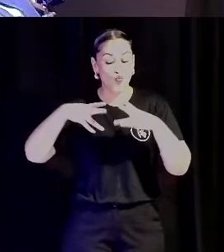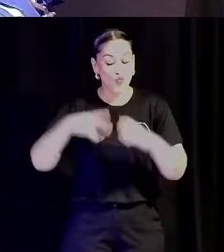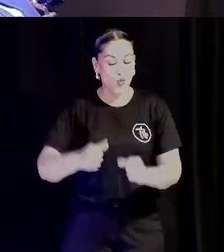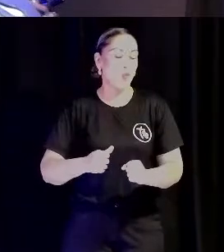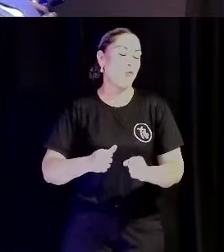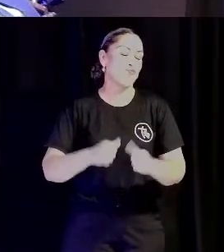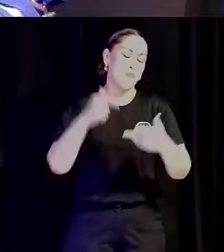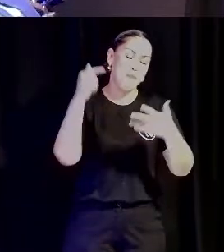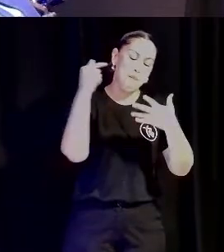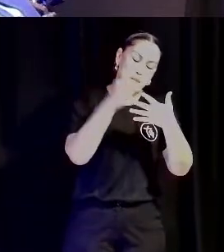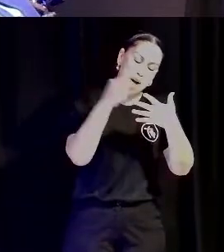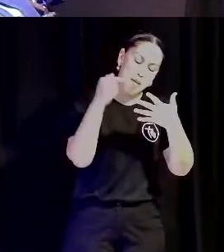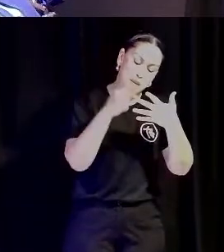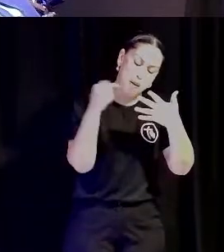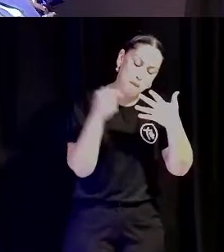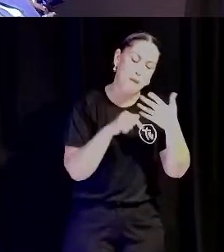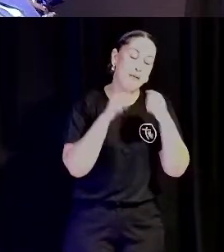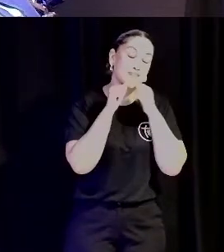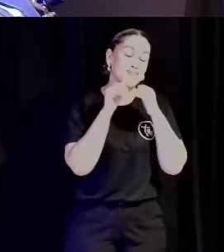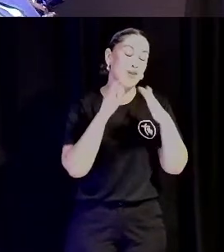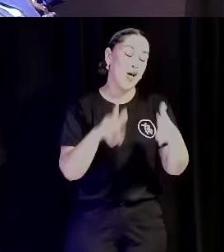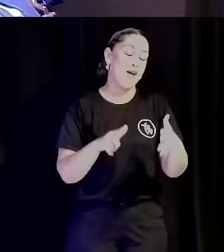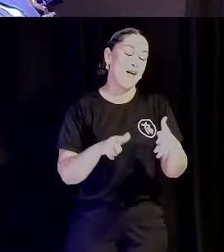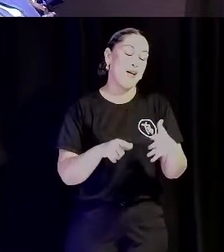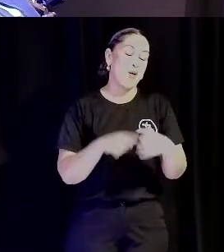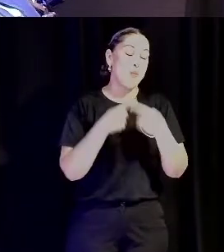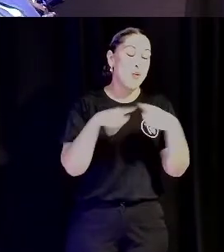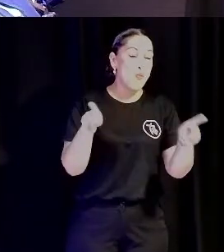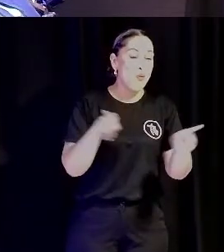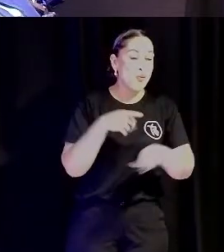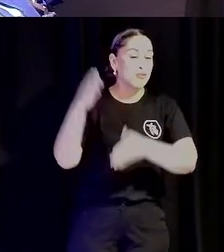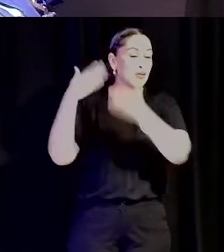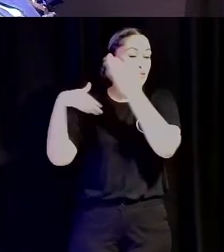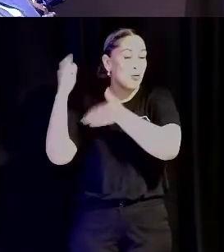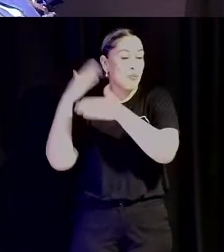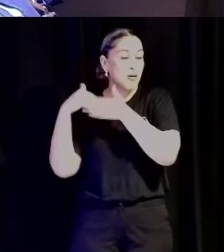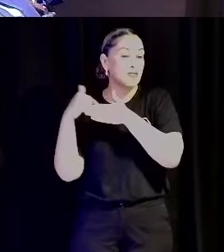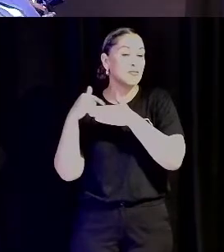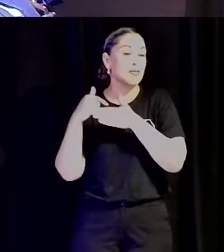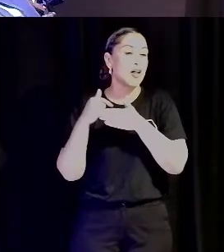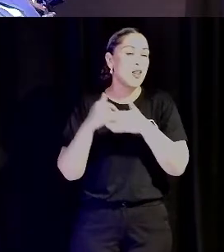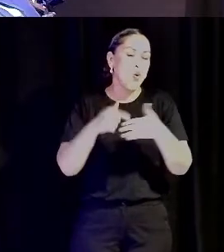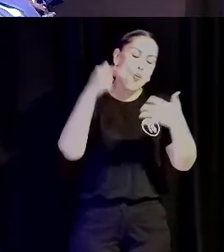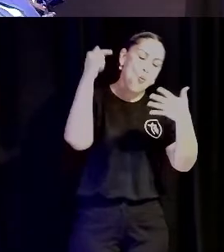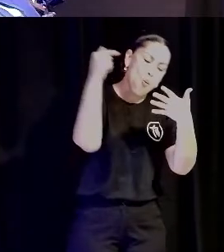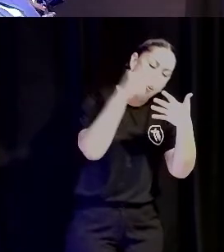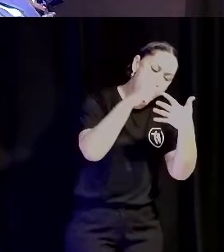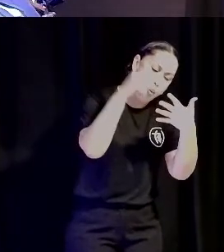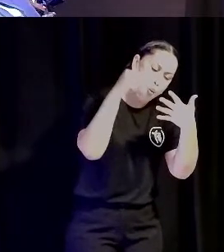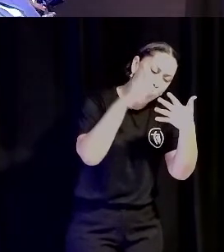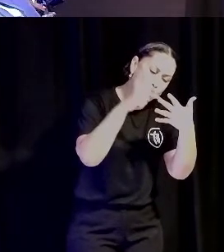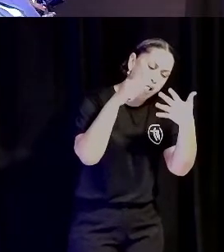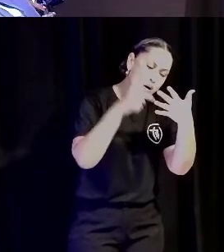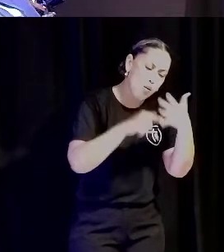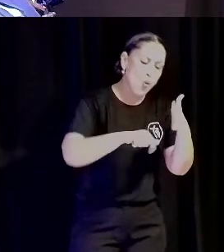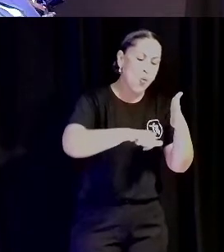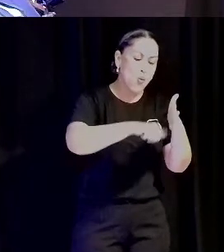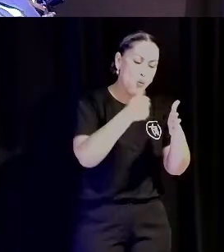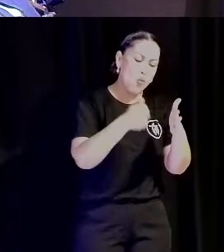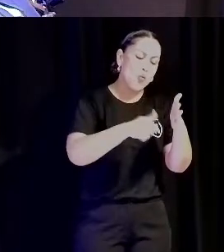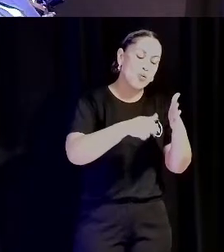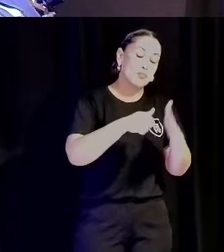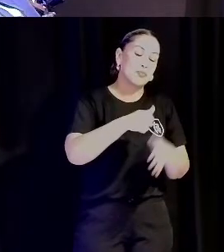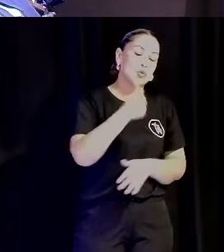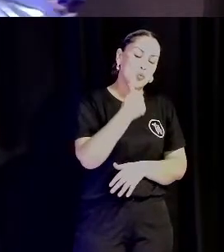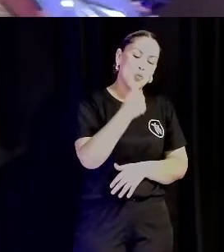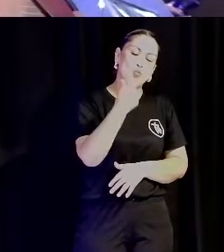O velho hino vai nos dizer: conta as bênçãos, conta quantas são recebidas da